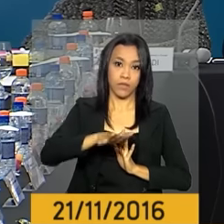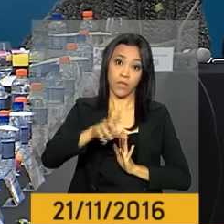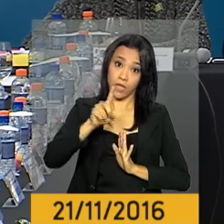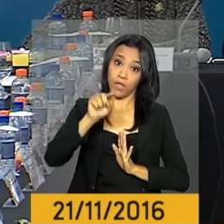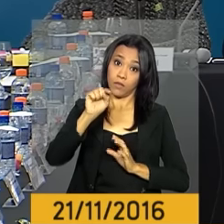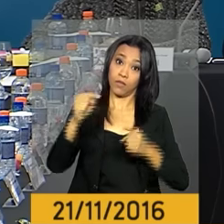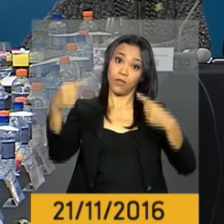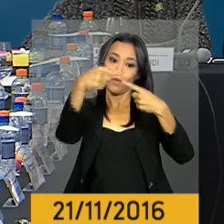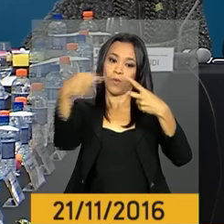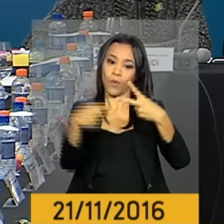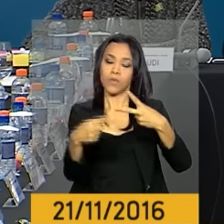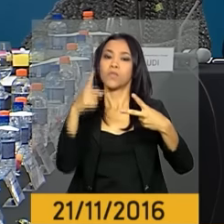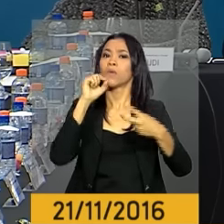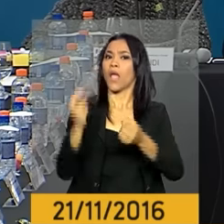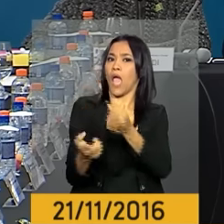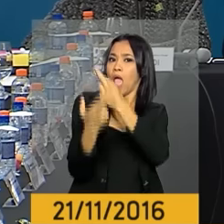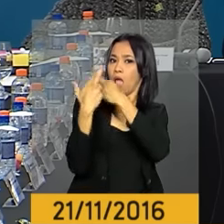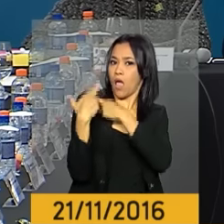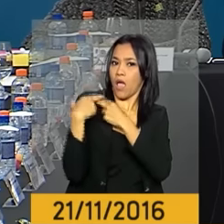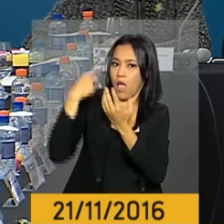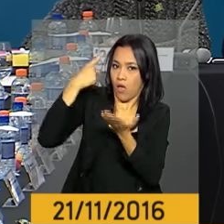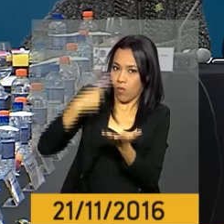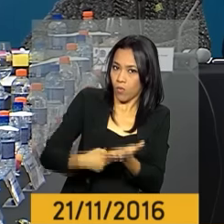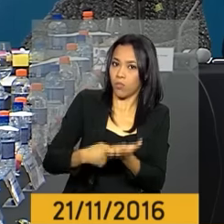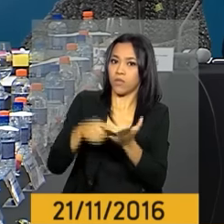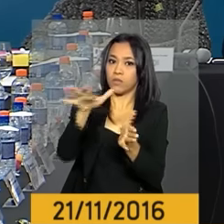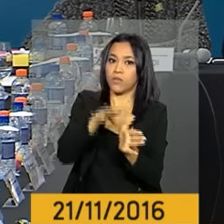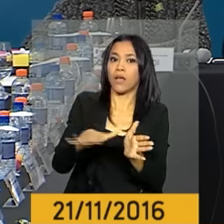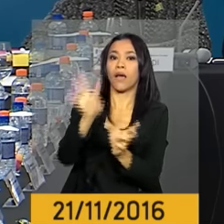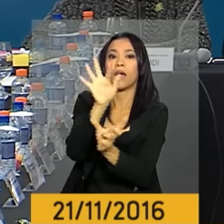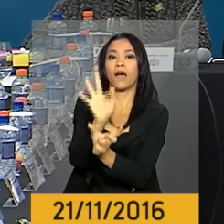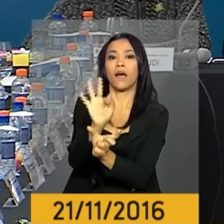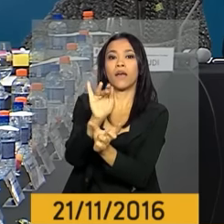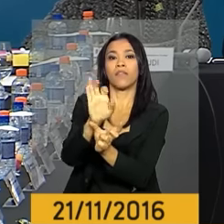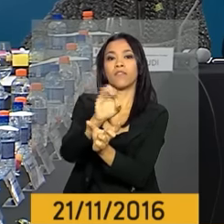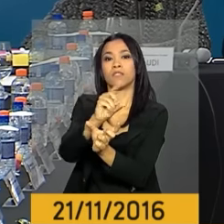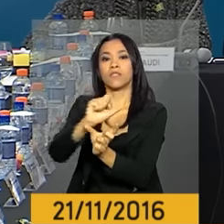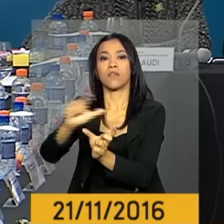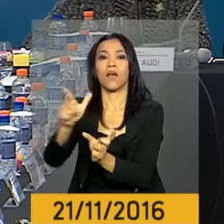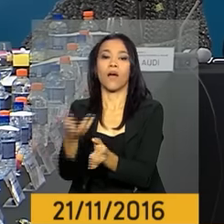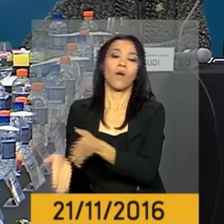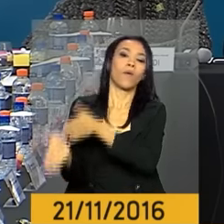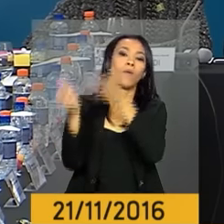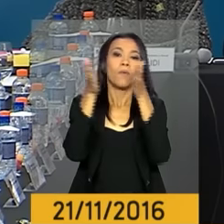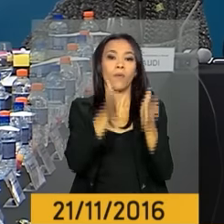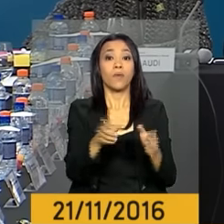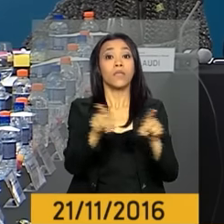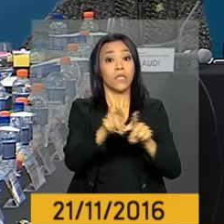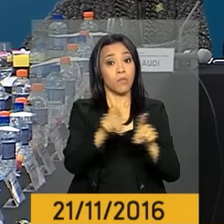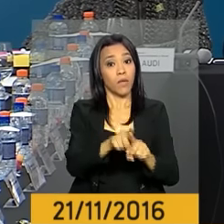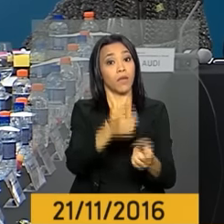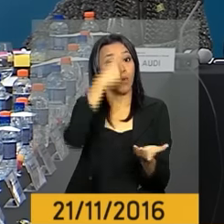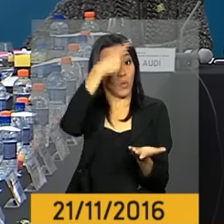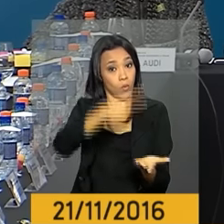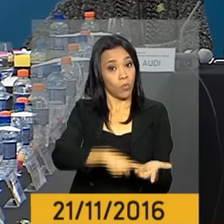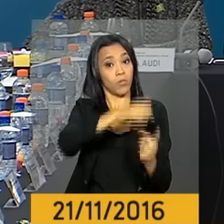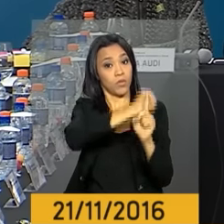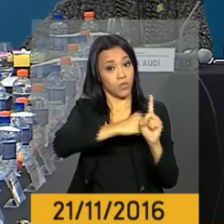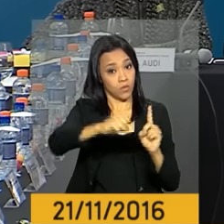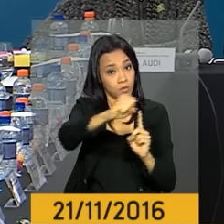governo, que é responsabilidade fiscal de um lado e responsabilidade social de outro